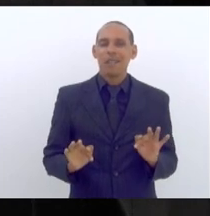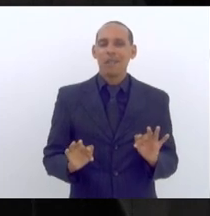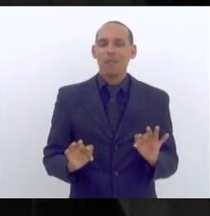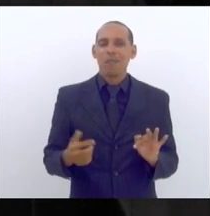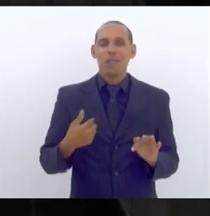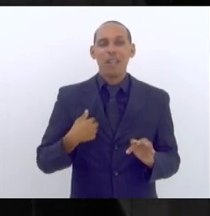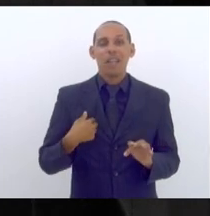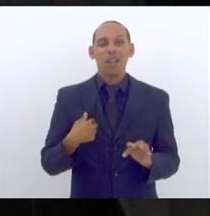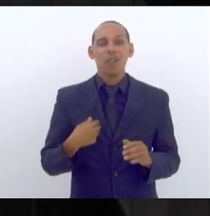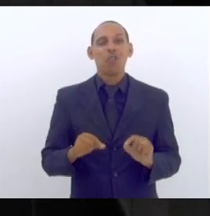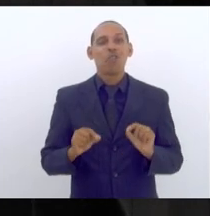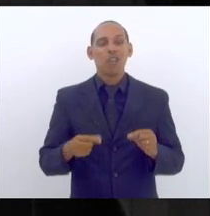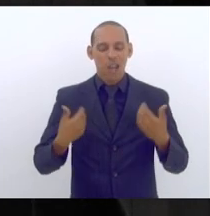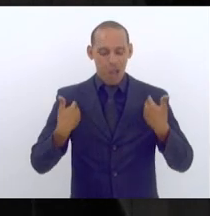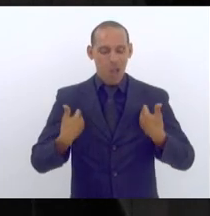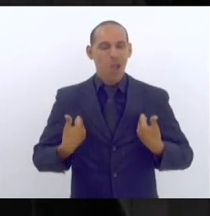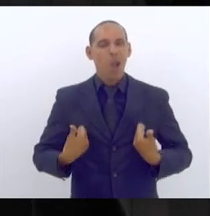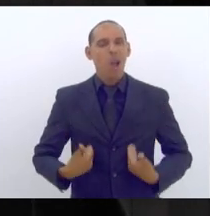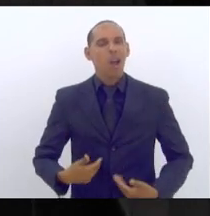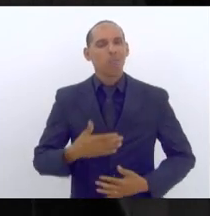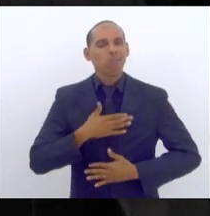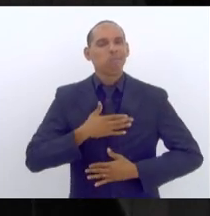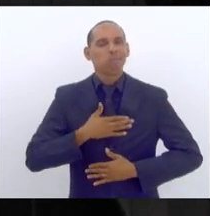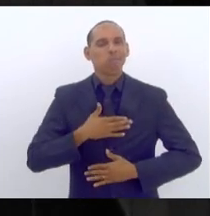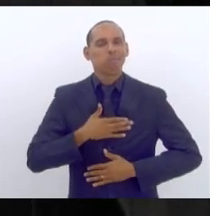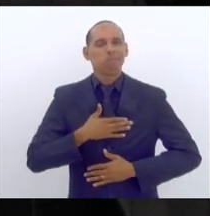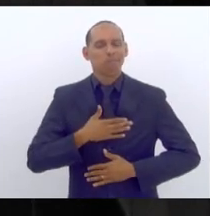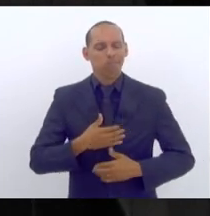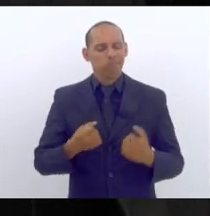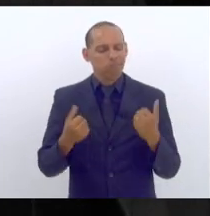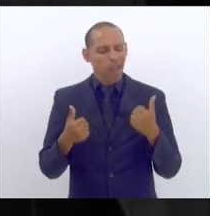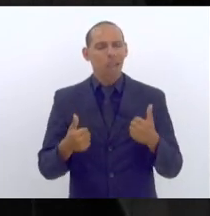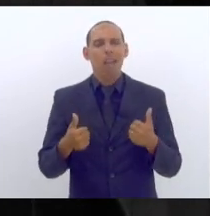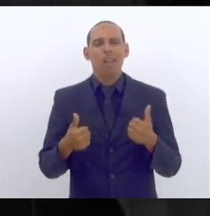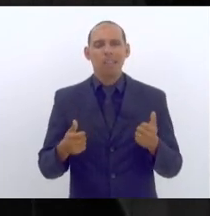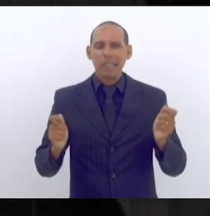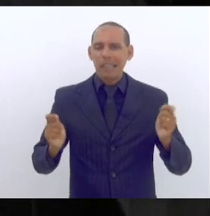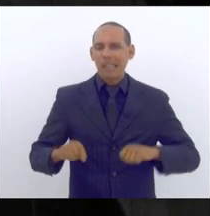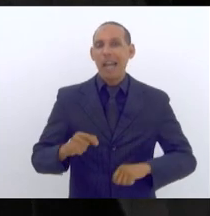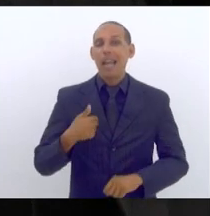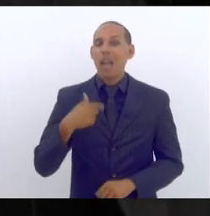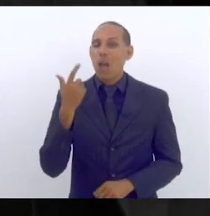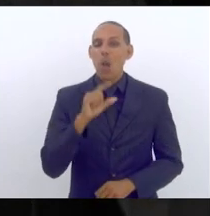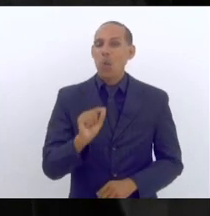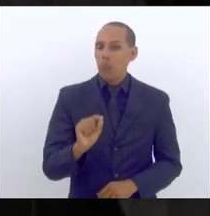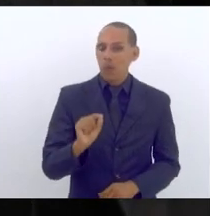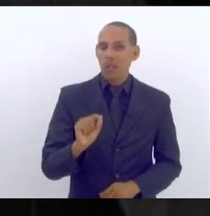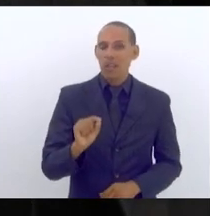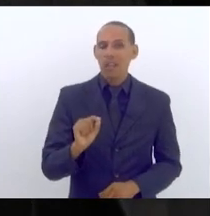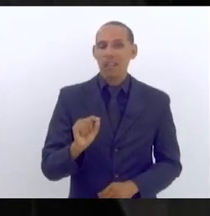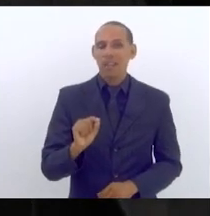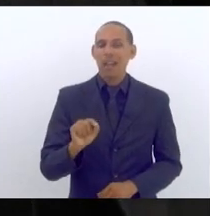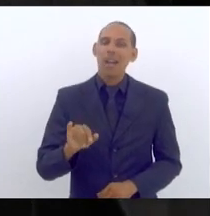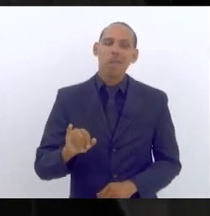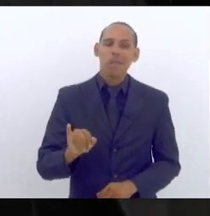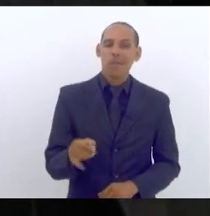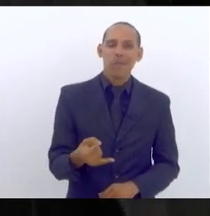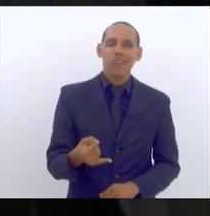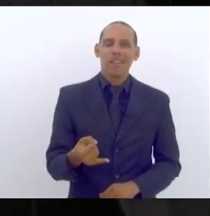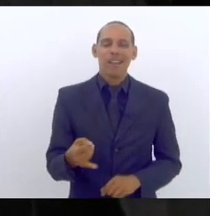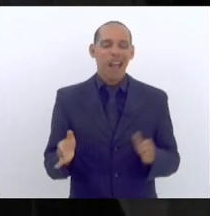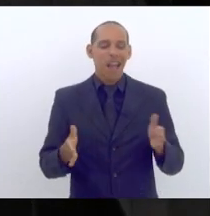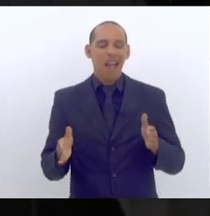continuo com o corpo físico que me possibilita usufruir da melhor